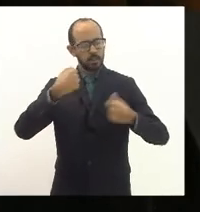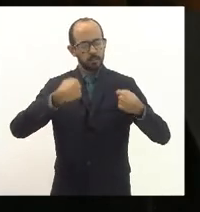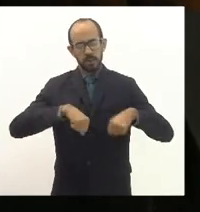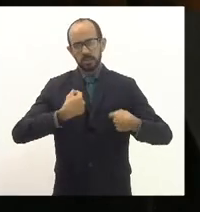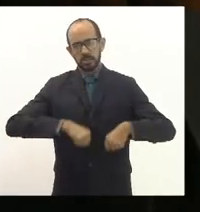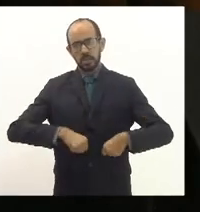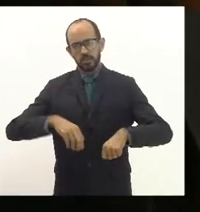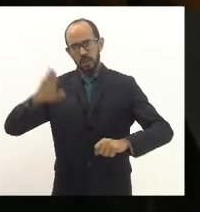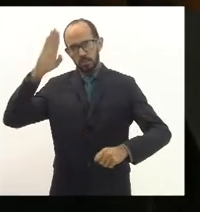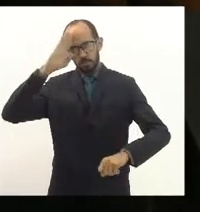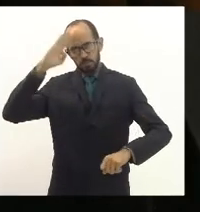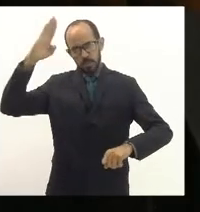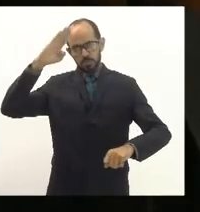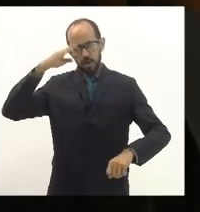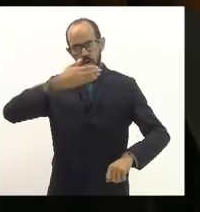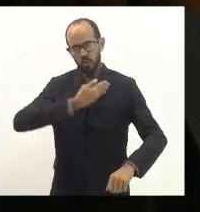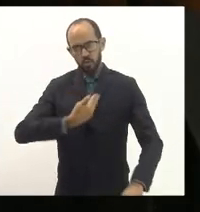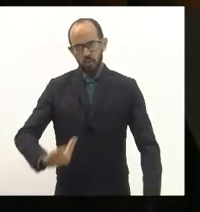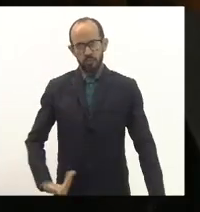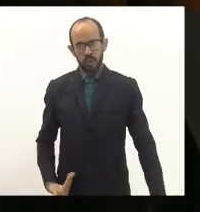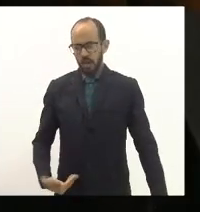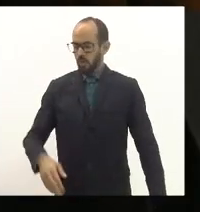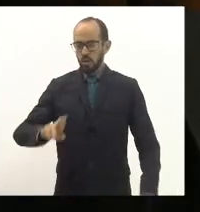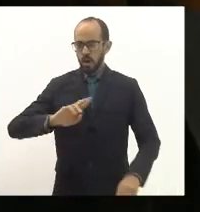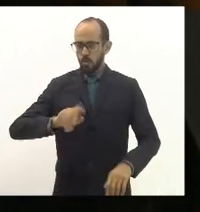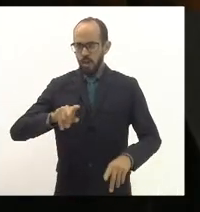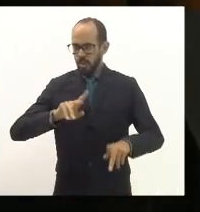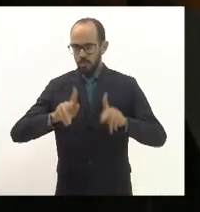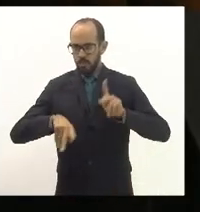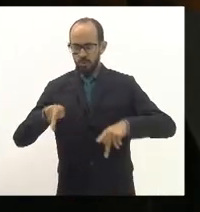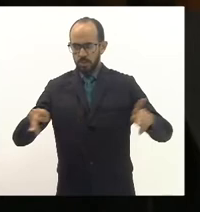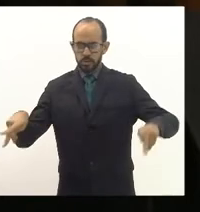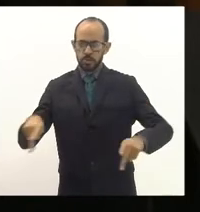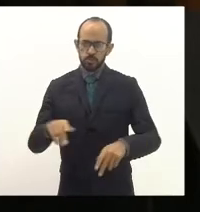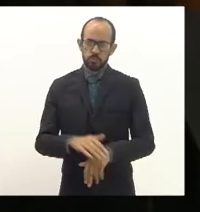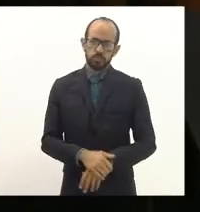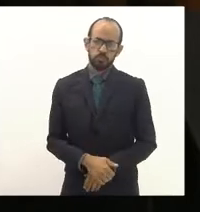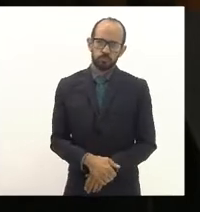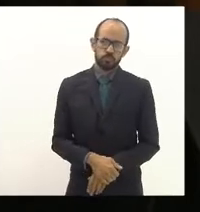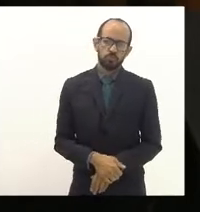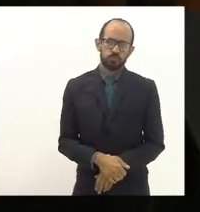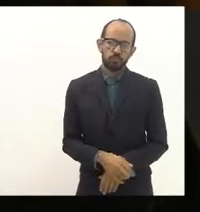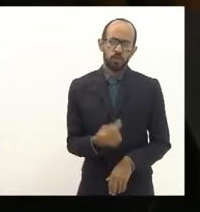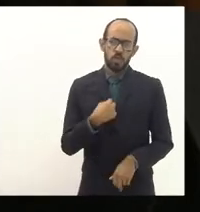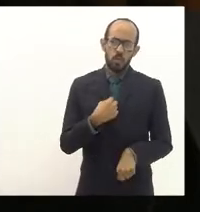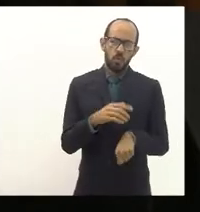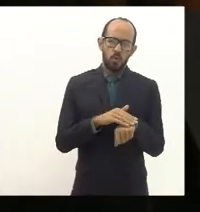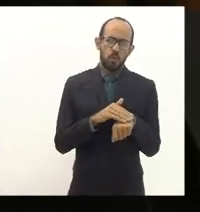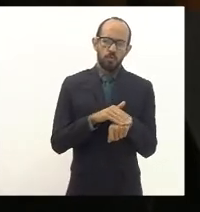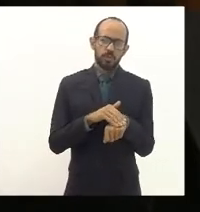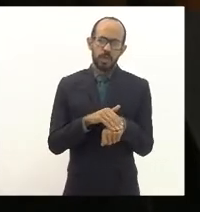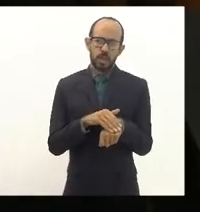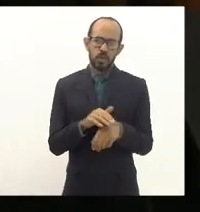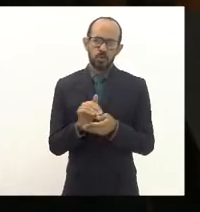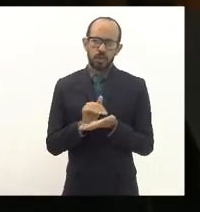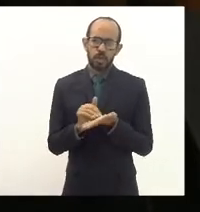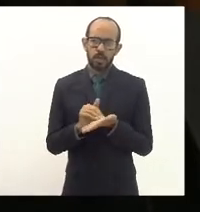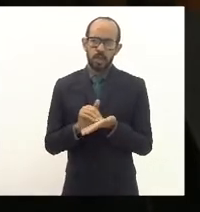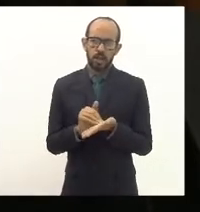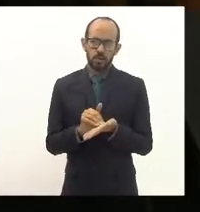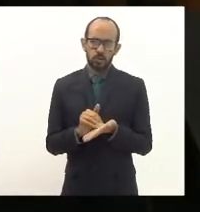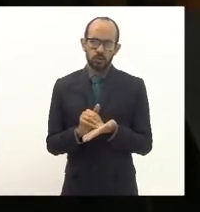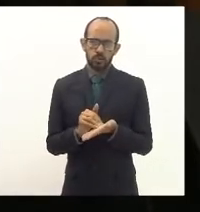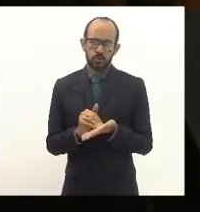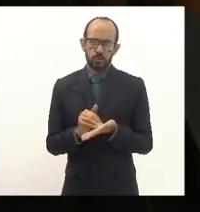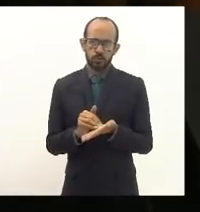expressiva do governador, não da população. E aí, conversando com o secretário me